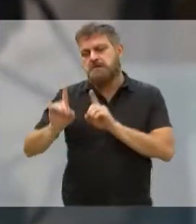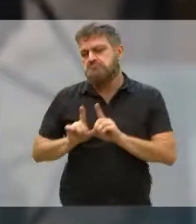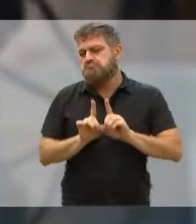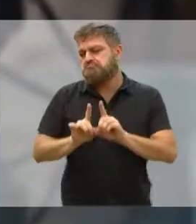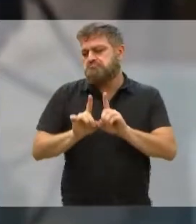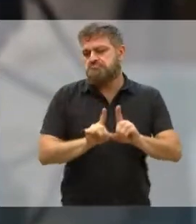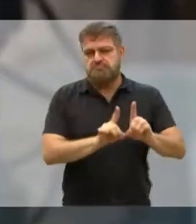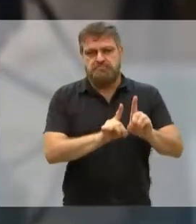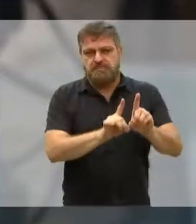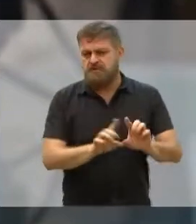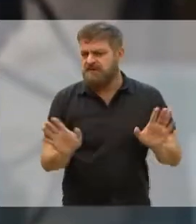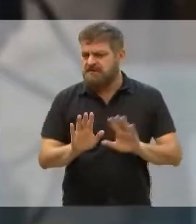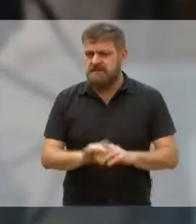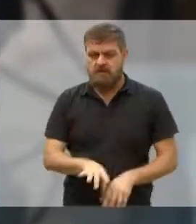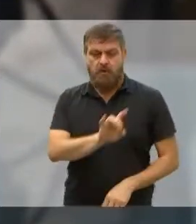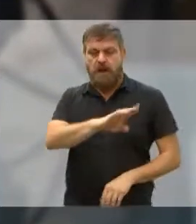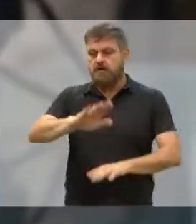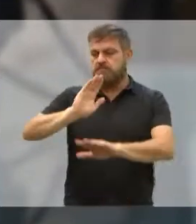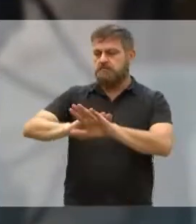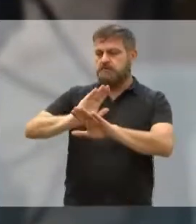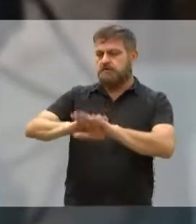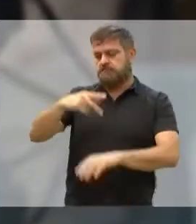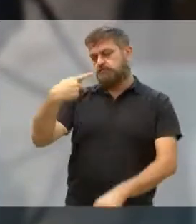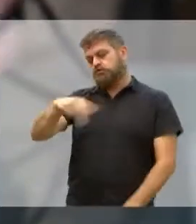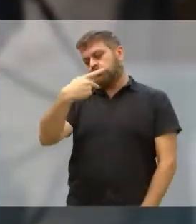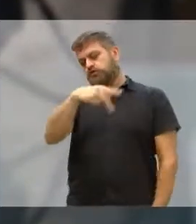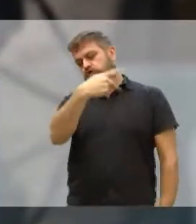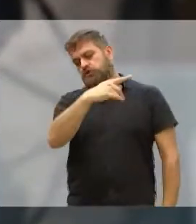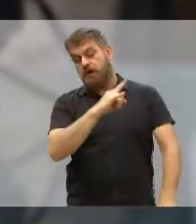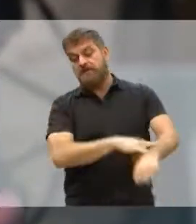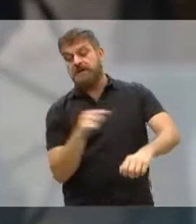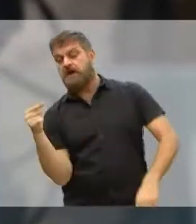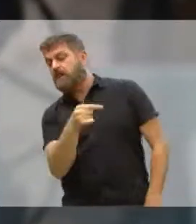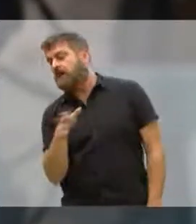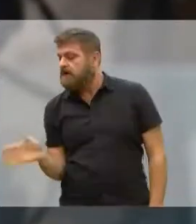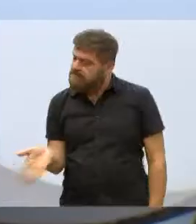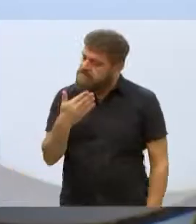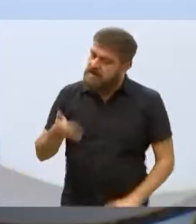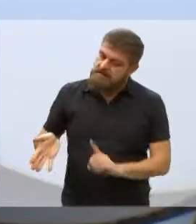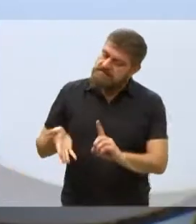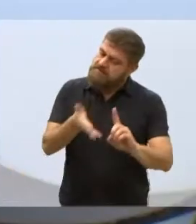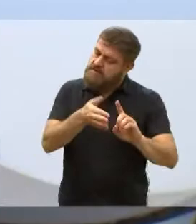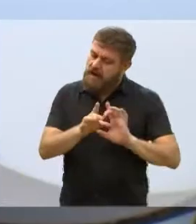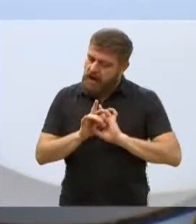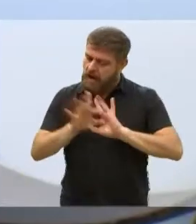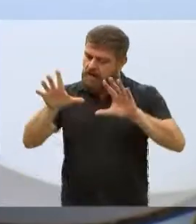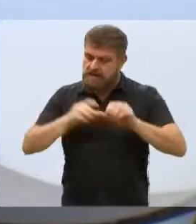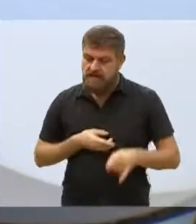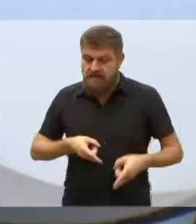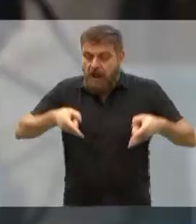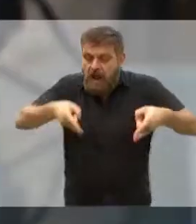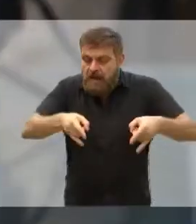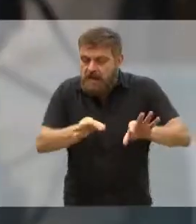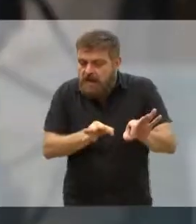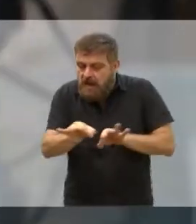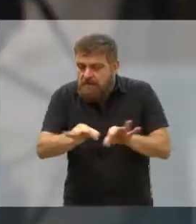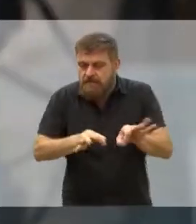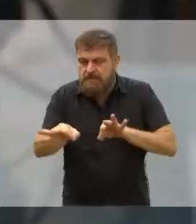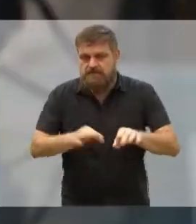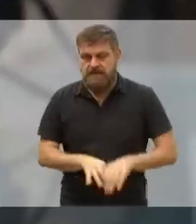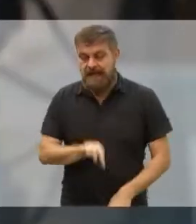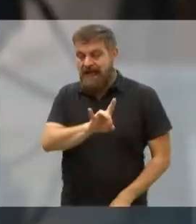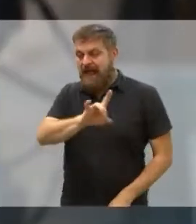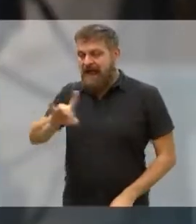banheiro, vamos comigo pôr o peixe. Não, ó, vai, se vira, o banheiro aqui, pega suas coisas, cuida arruma a sua cama.